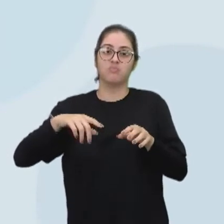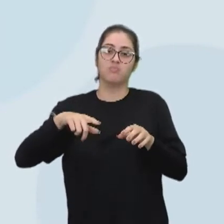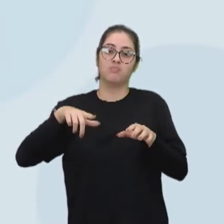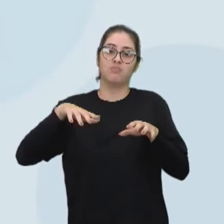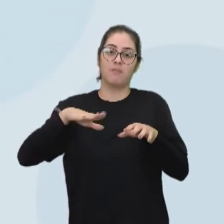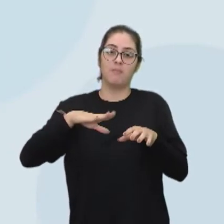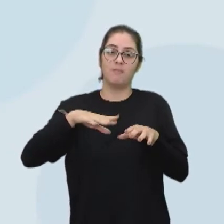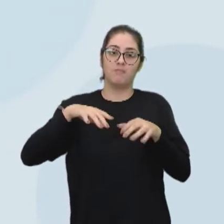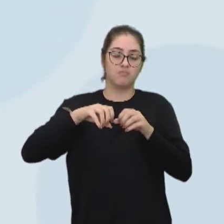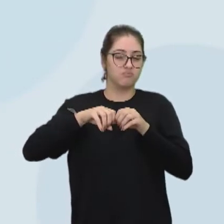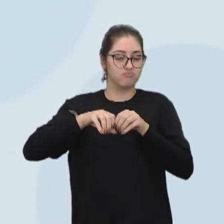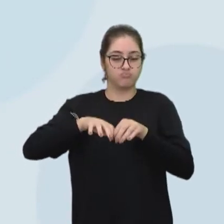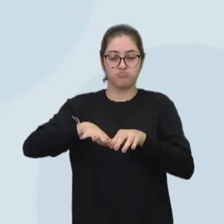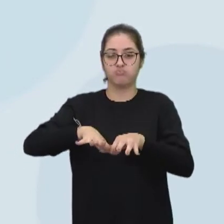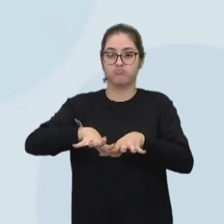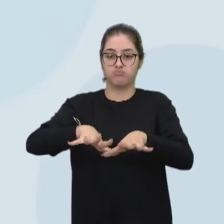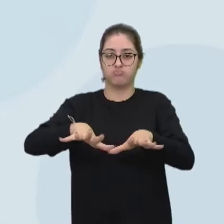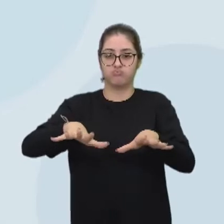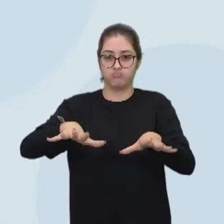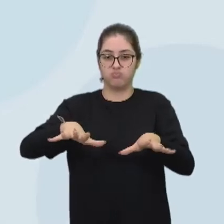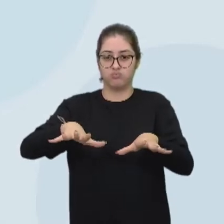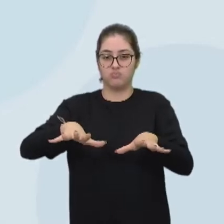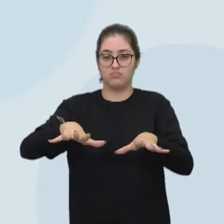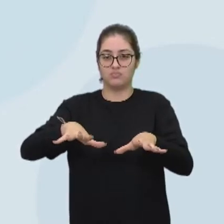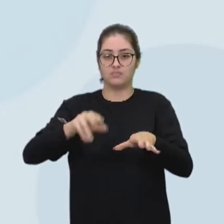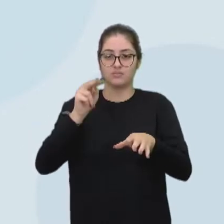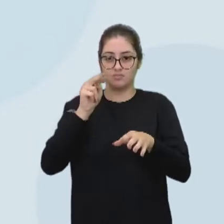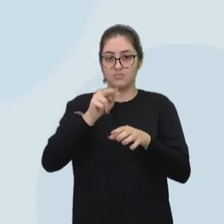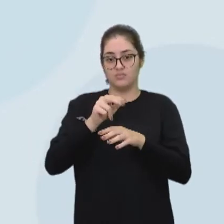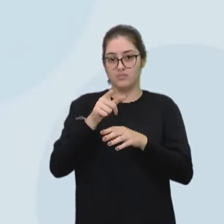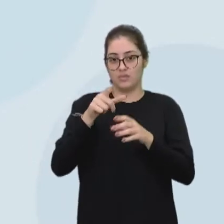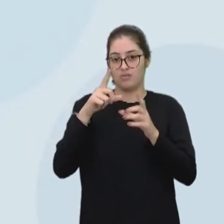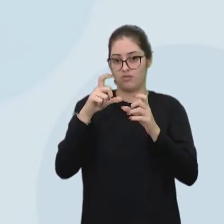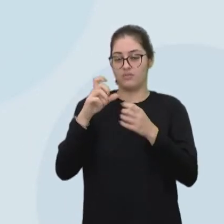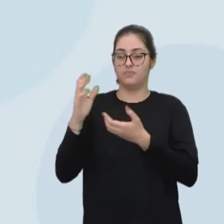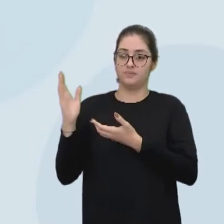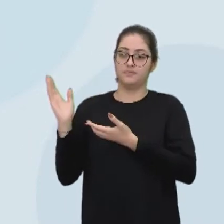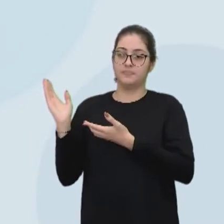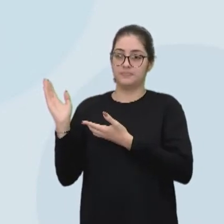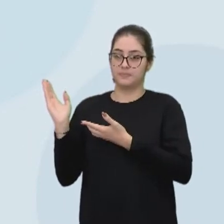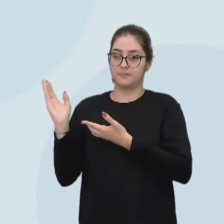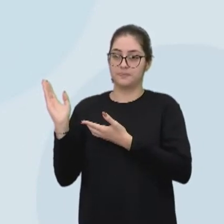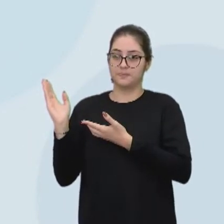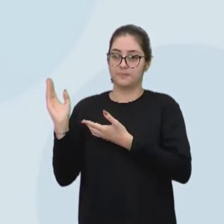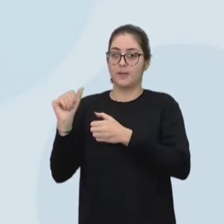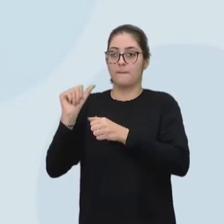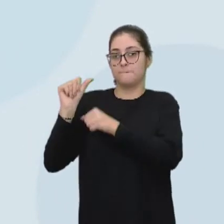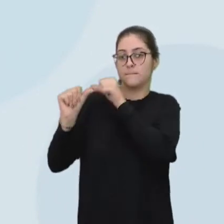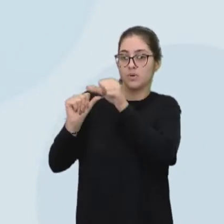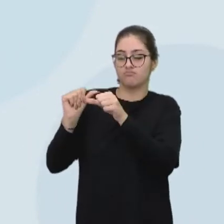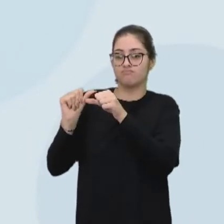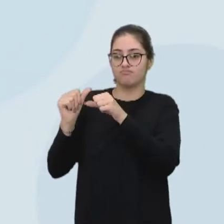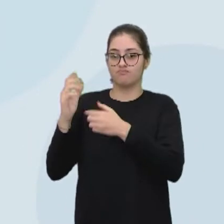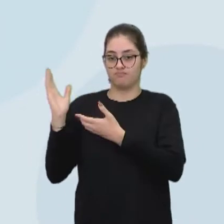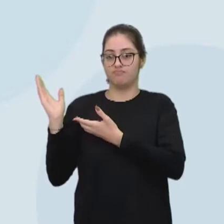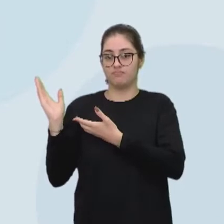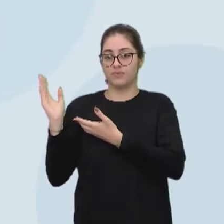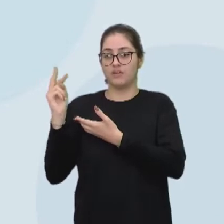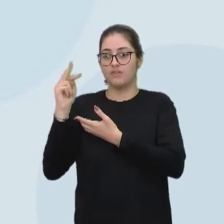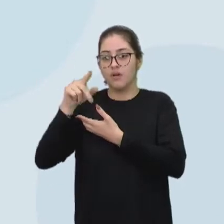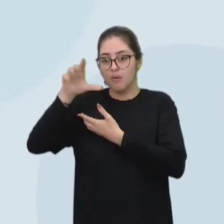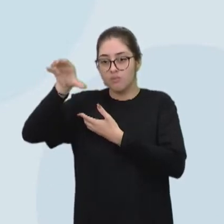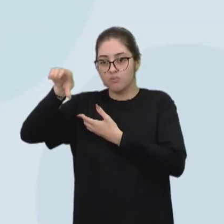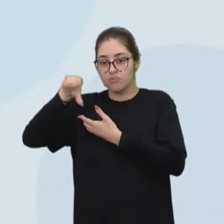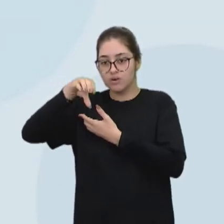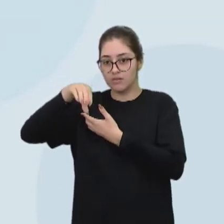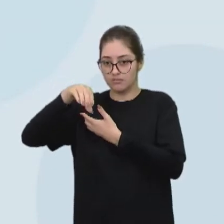barro indo, né, para o Oceano Atlântico. Então vejo, né, as imagens como elas mudam, né, do leito do rio. É só observar o leito do